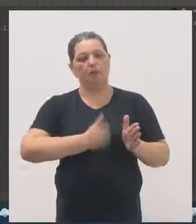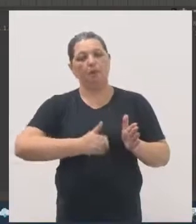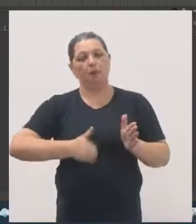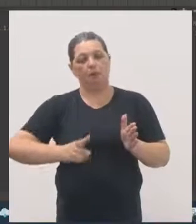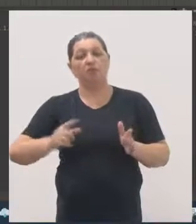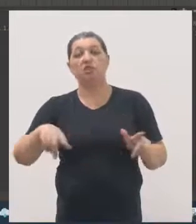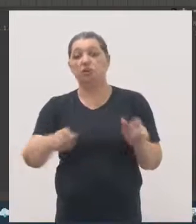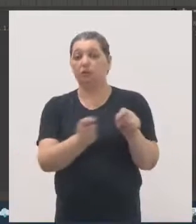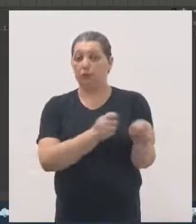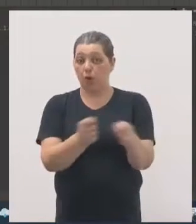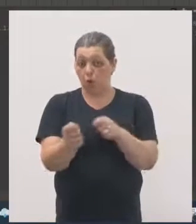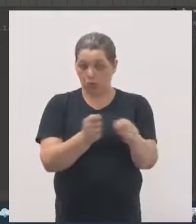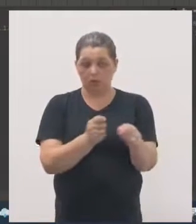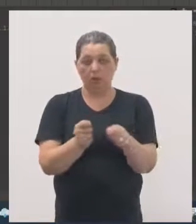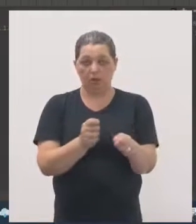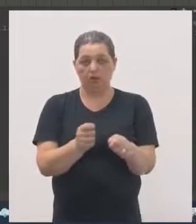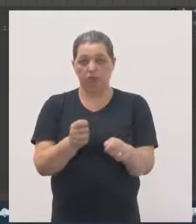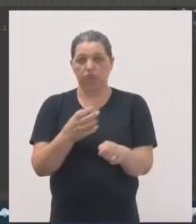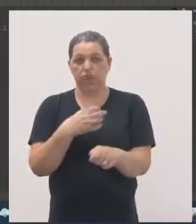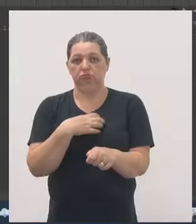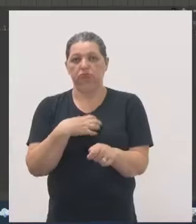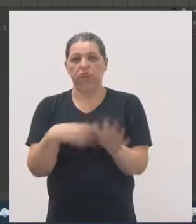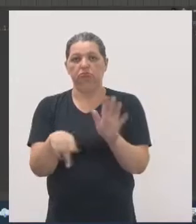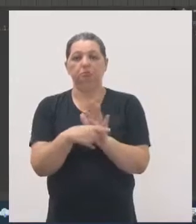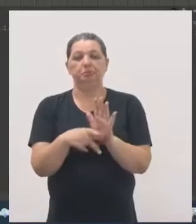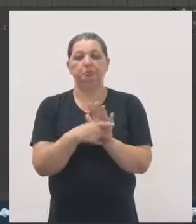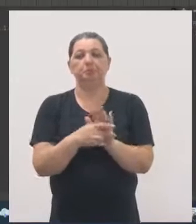né? Vão de certa forma...